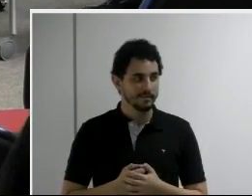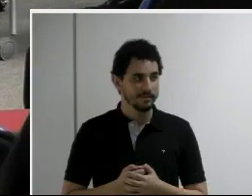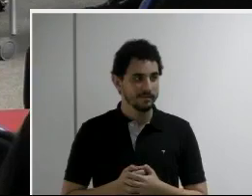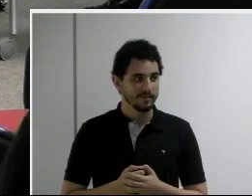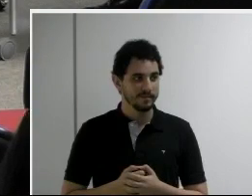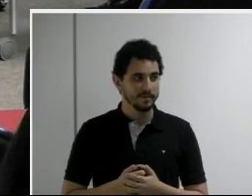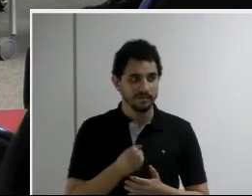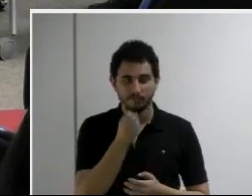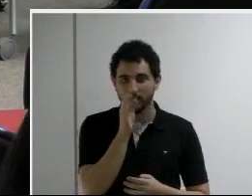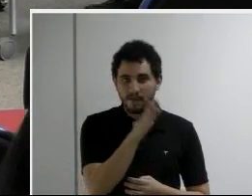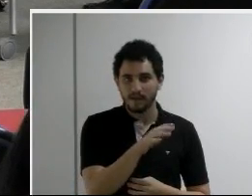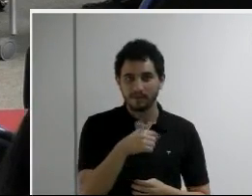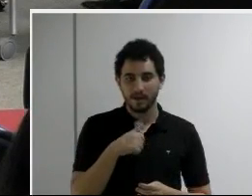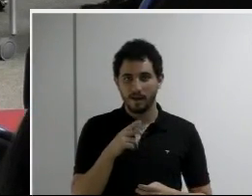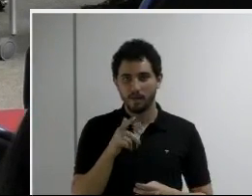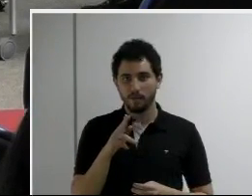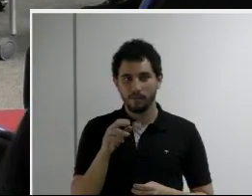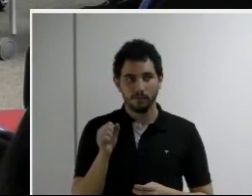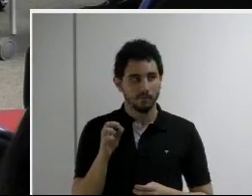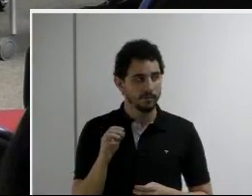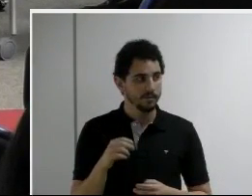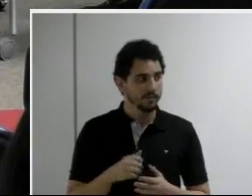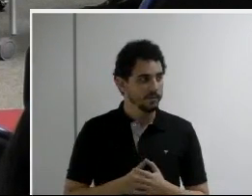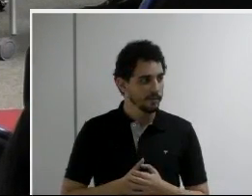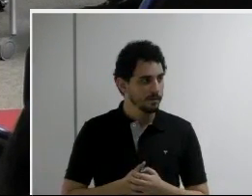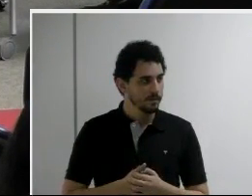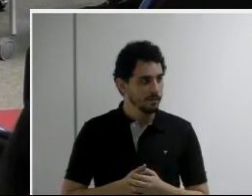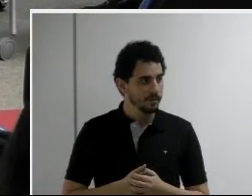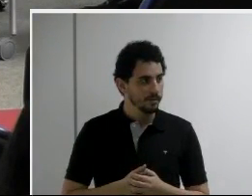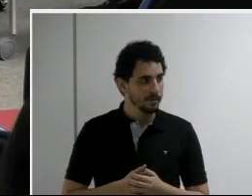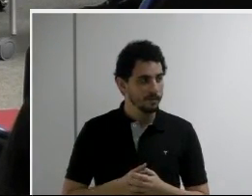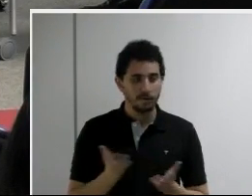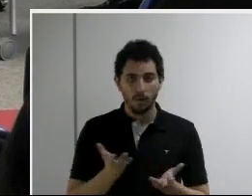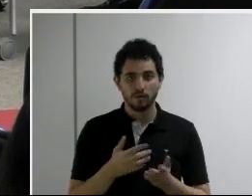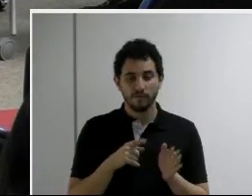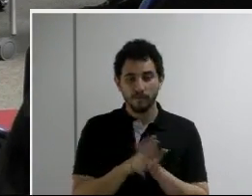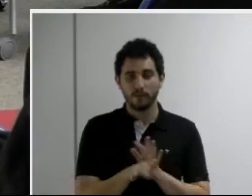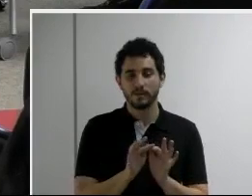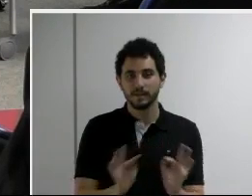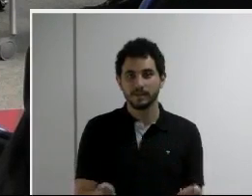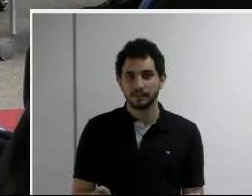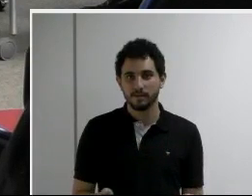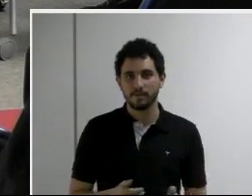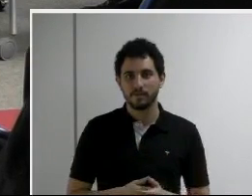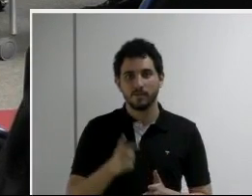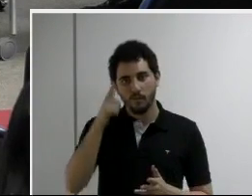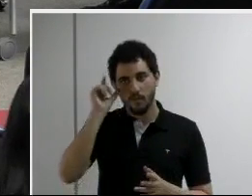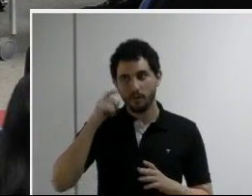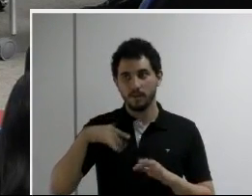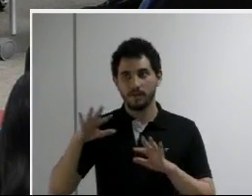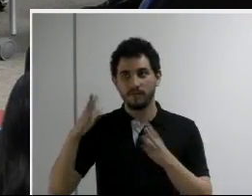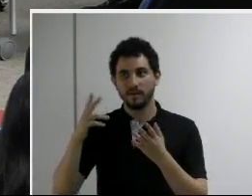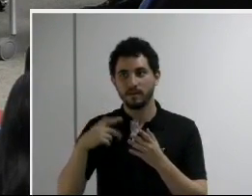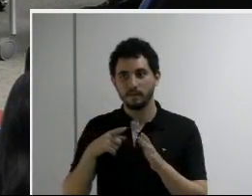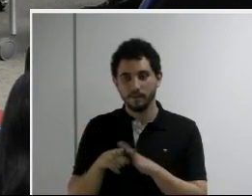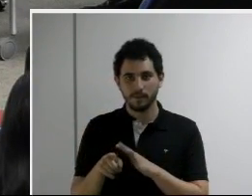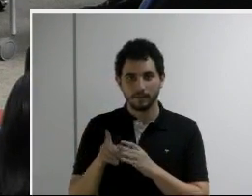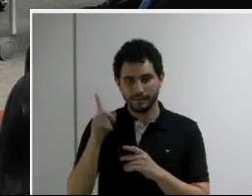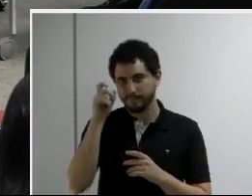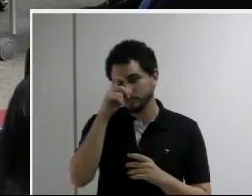eu sou o Augusto Reino, de Arrojamento, prometo que sou pergunta até mais simples hoje. Ontem estava no evento sobre meus assuntos, fiz quatro perguntas.